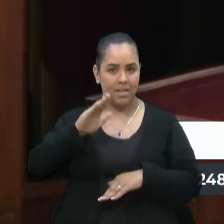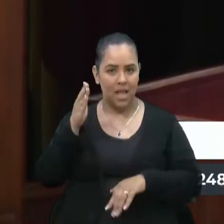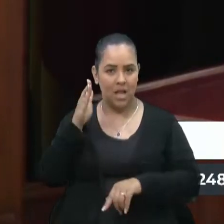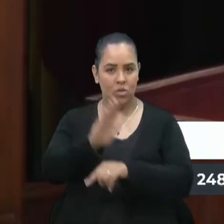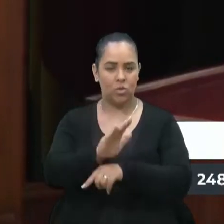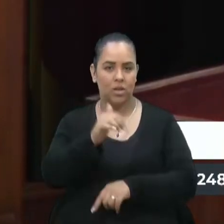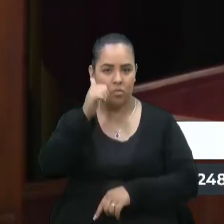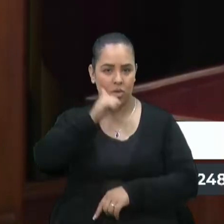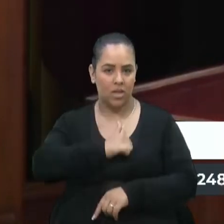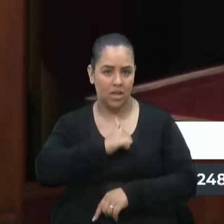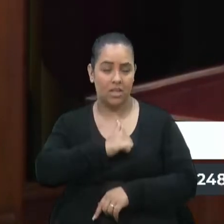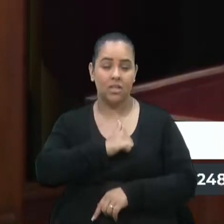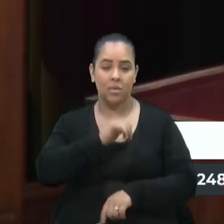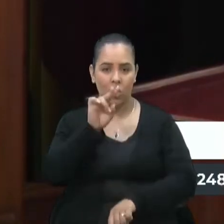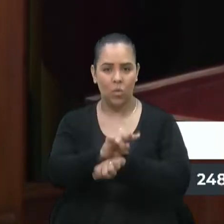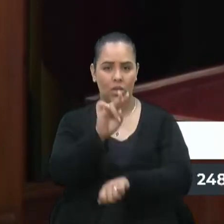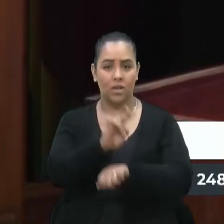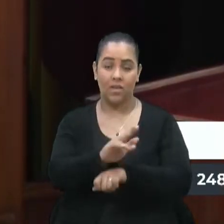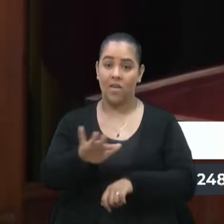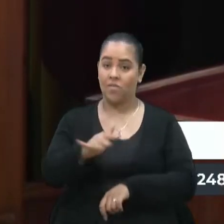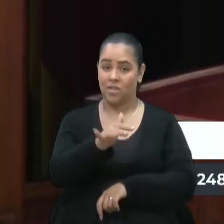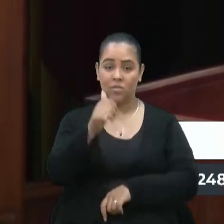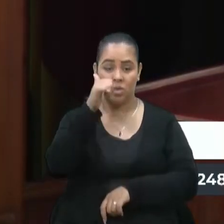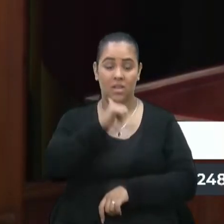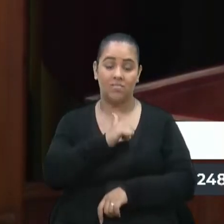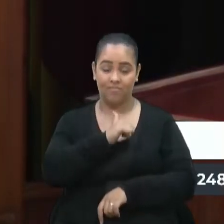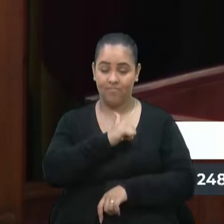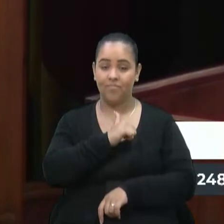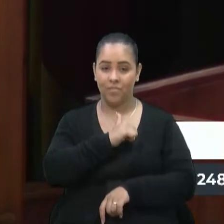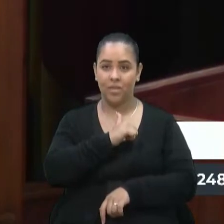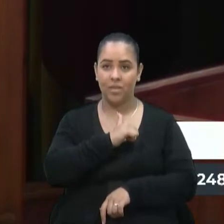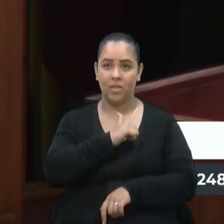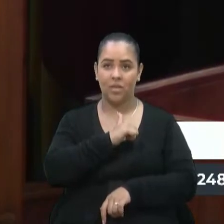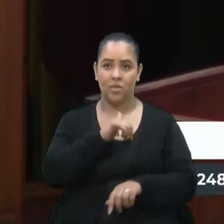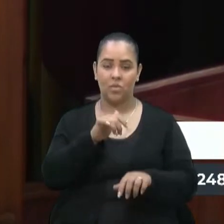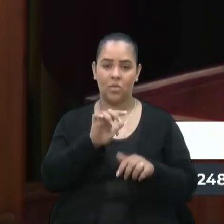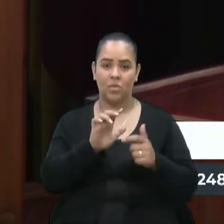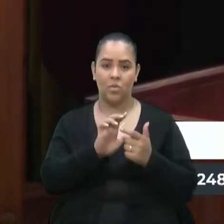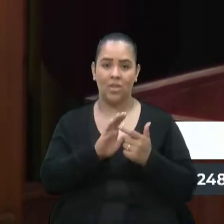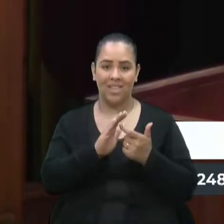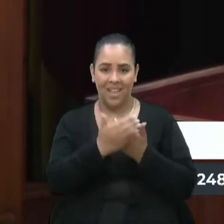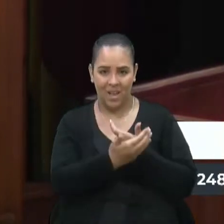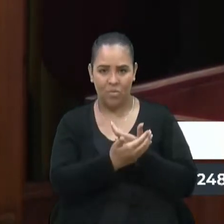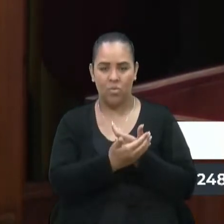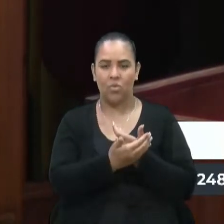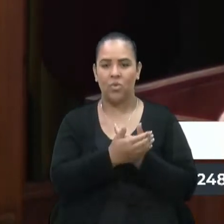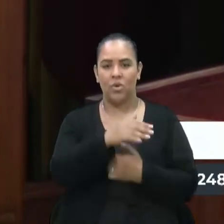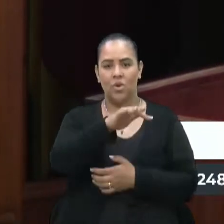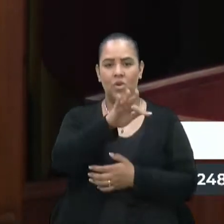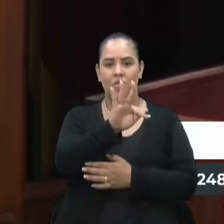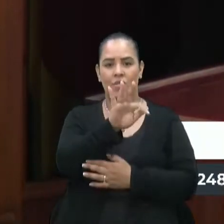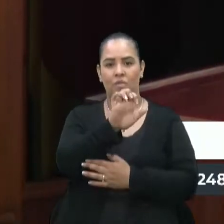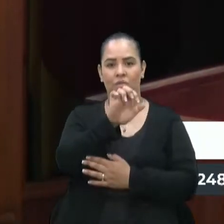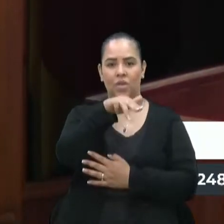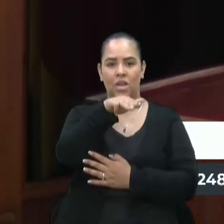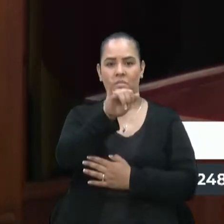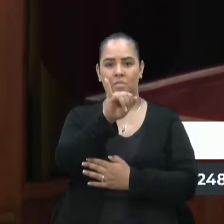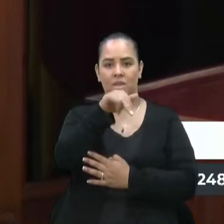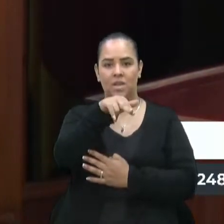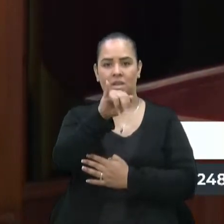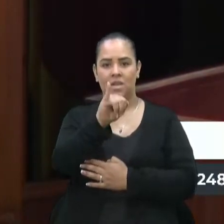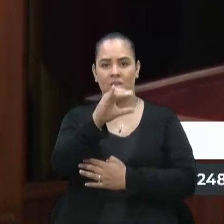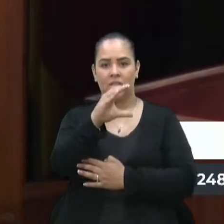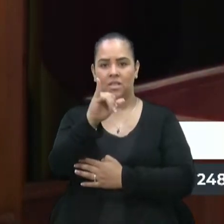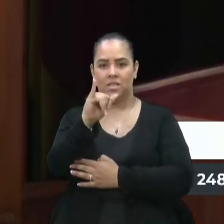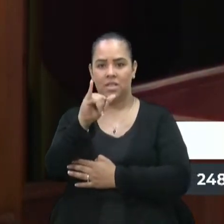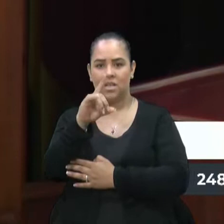E muitas vezes as mulheres, aliás, o próprio termo feminicídio, ele é muito novo, não existia feminicídio até a